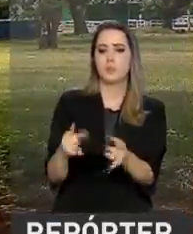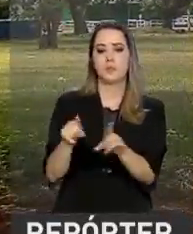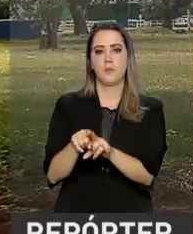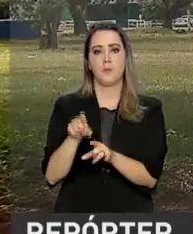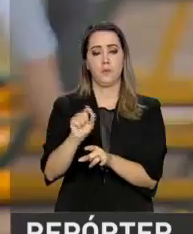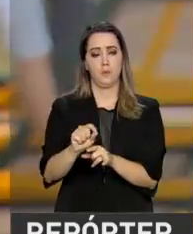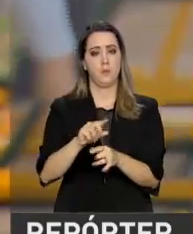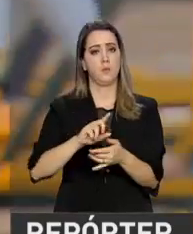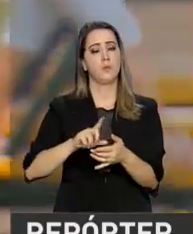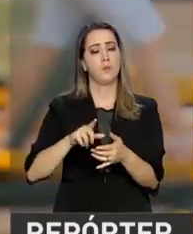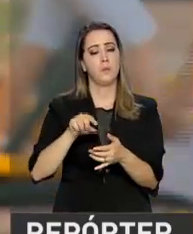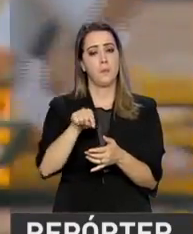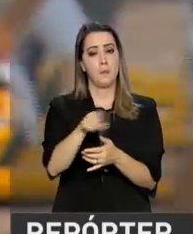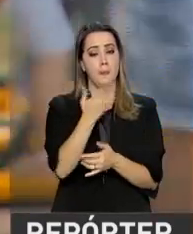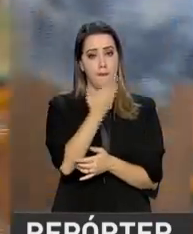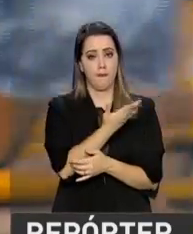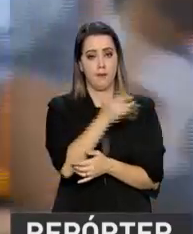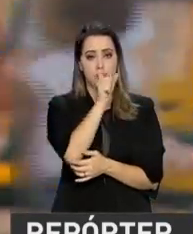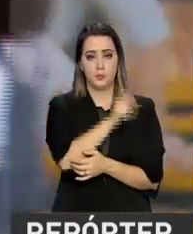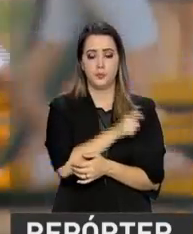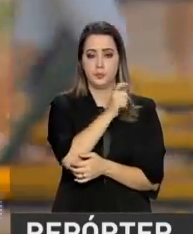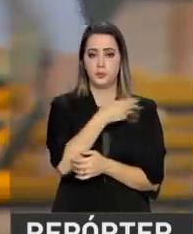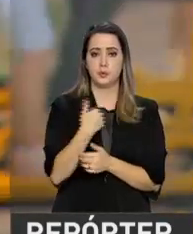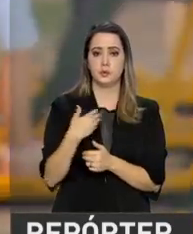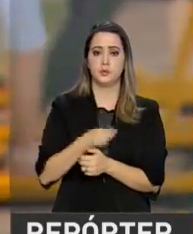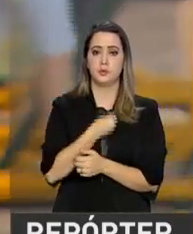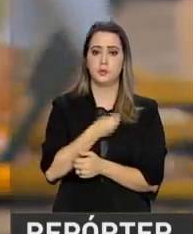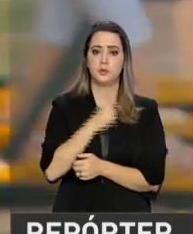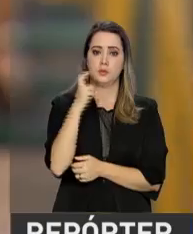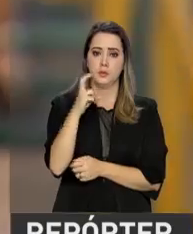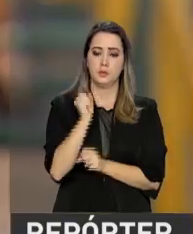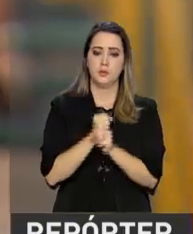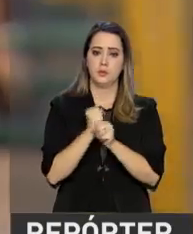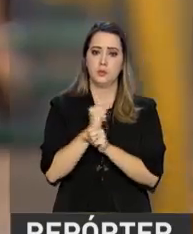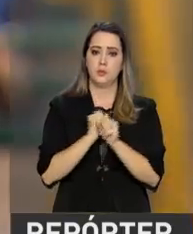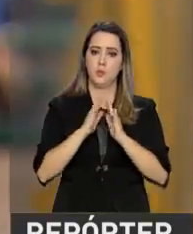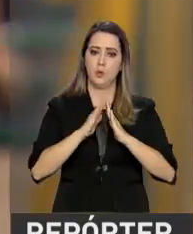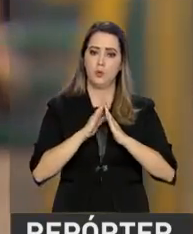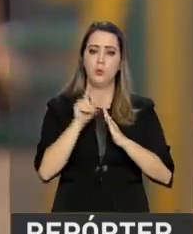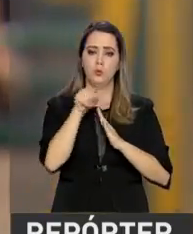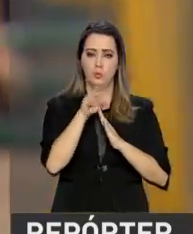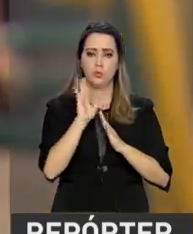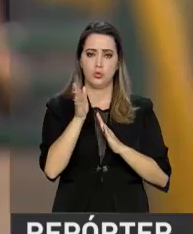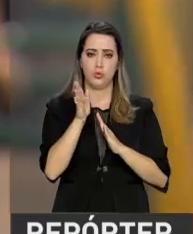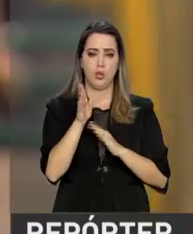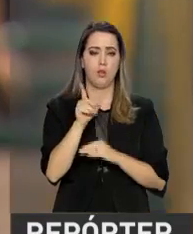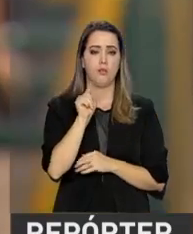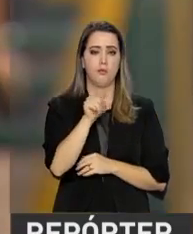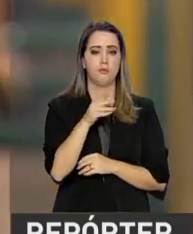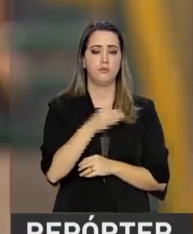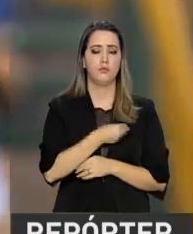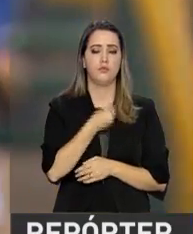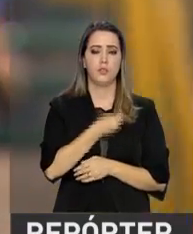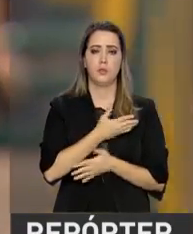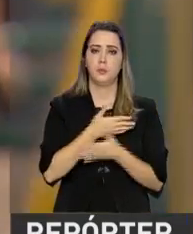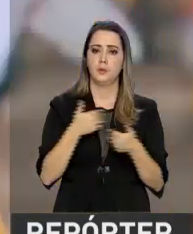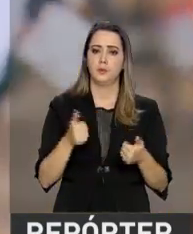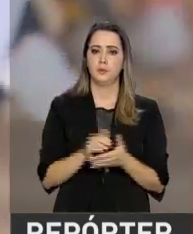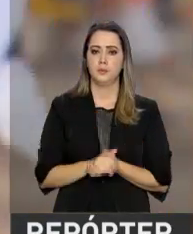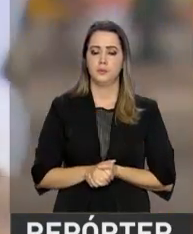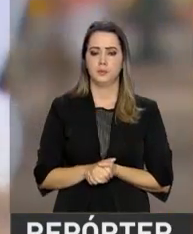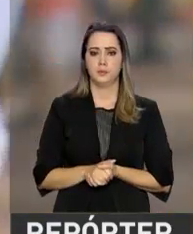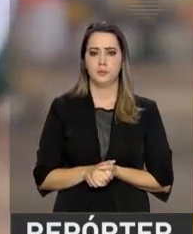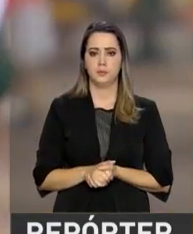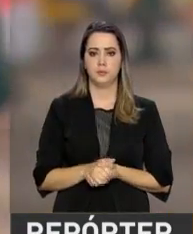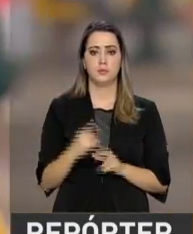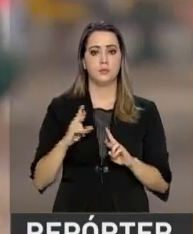fossas ecológicas. Para esse sargento, que mora há 5 anos na vila, o projeto vai melhorar a qualidade de vida no local.